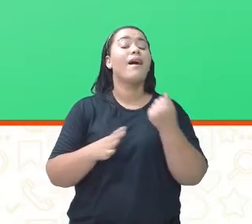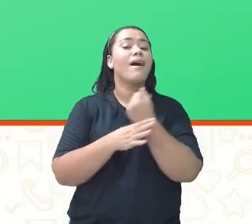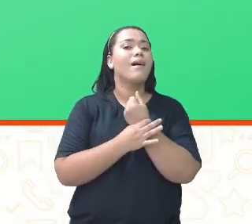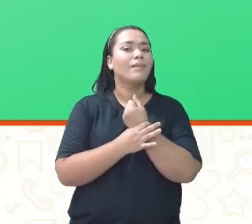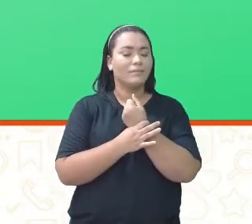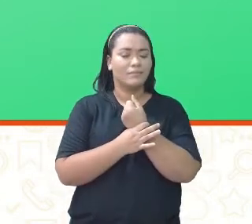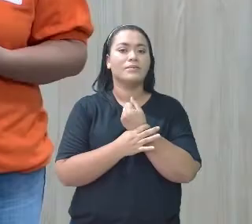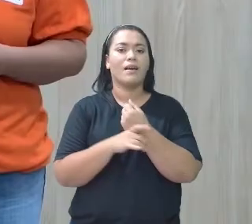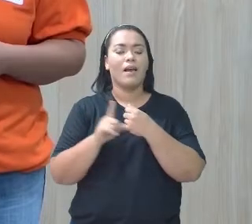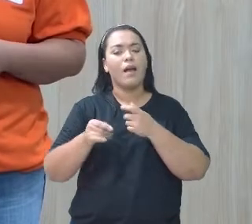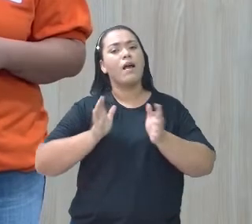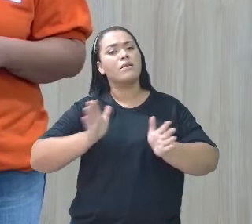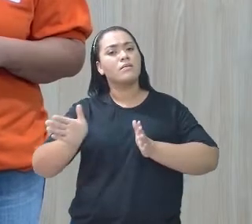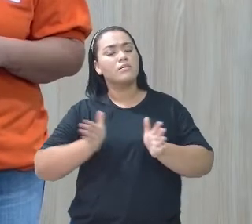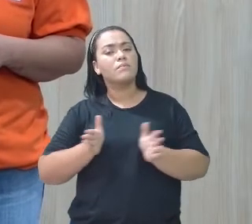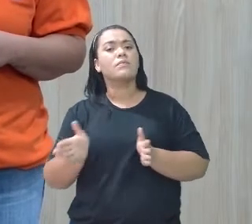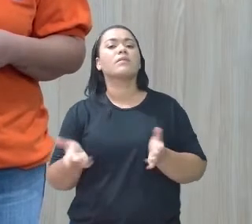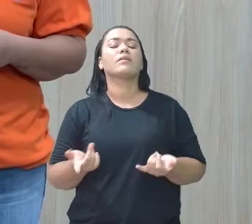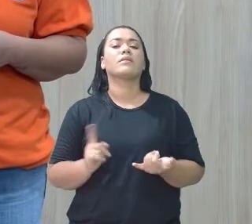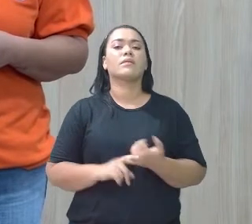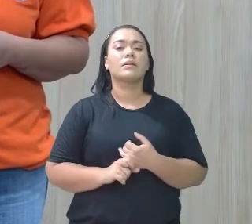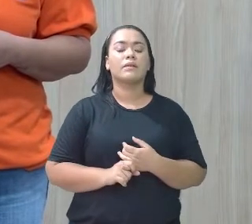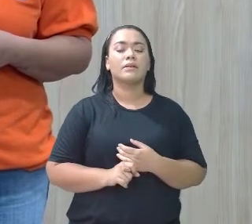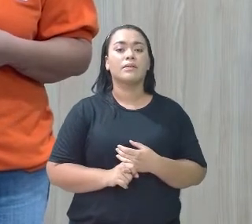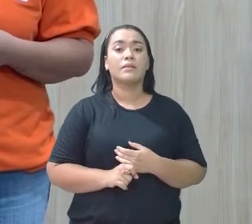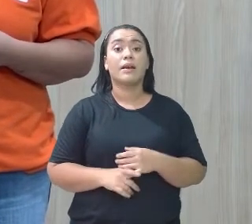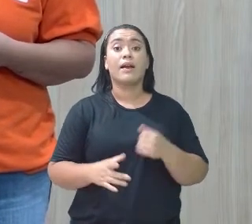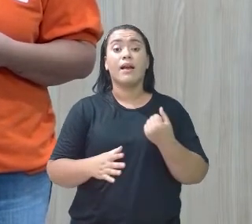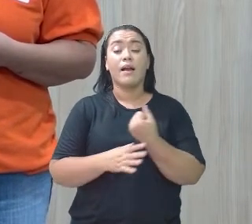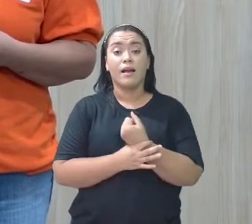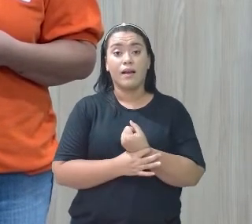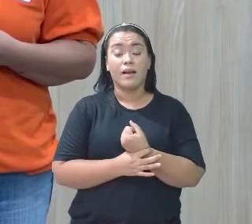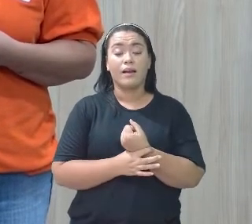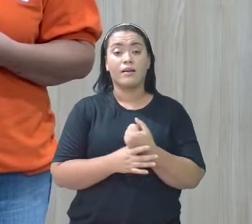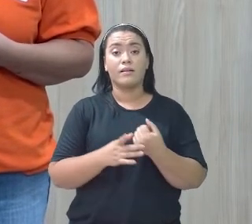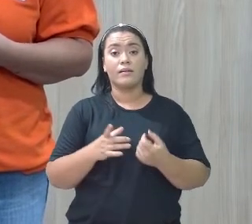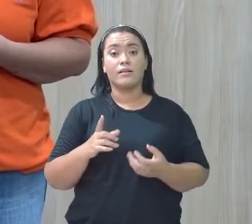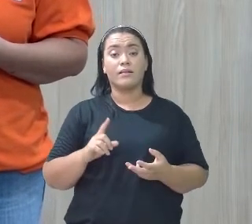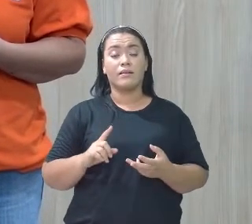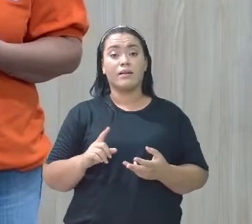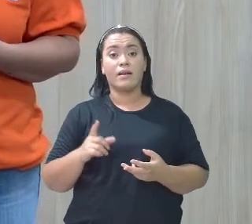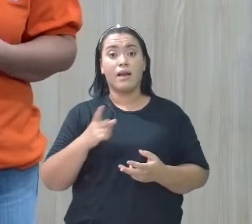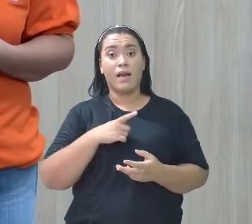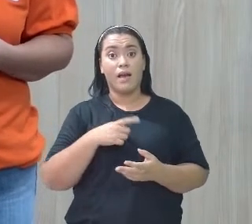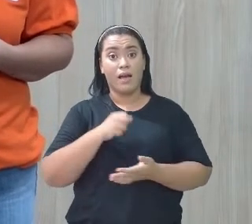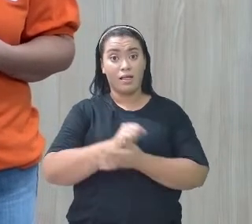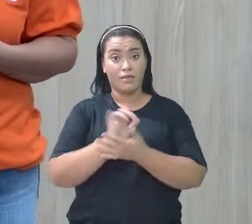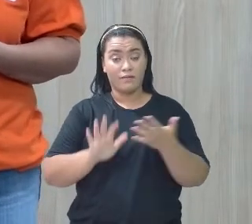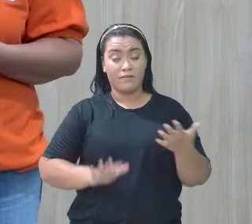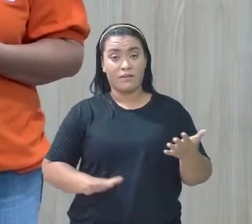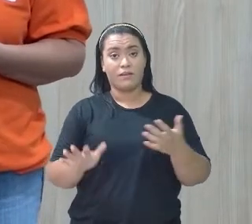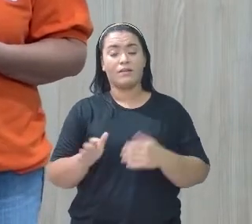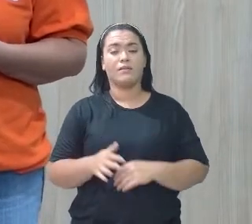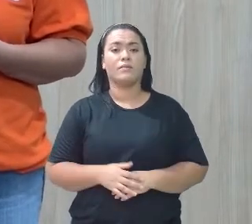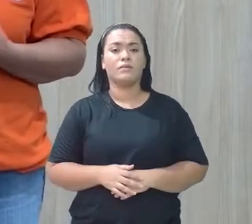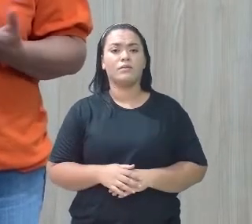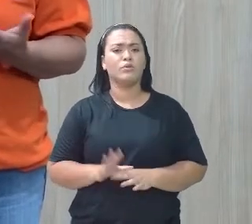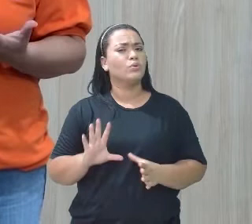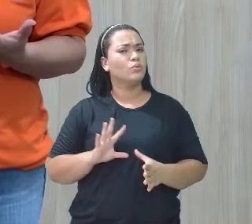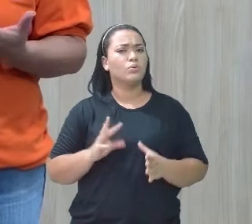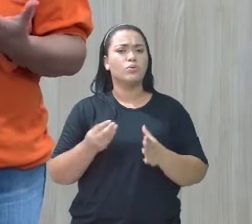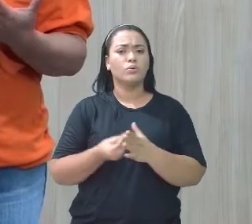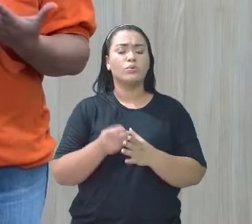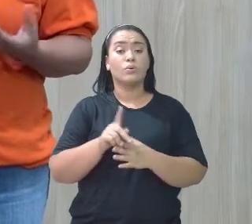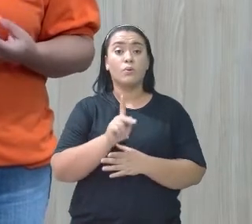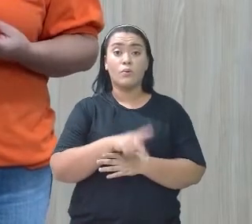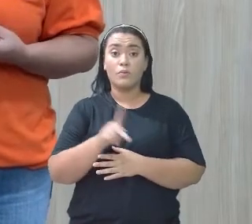não é, essa acessibilidade, vai garantir essas atividades. Tudo